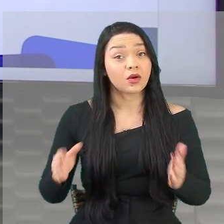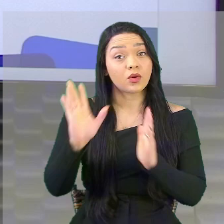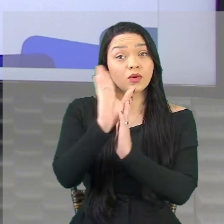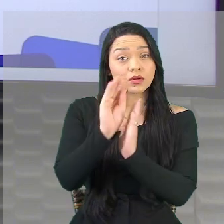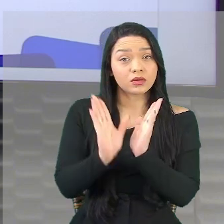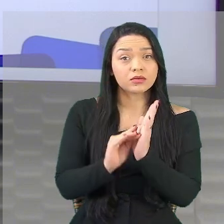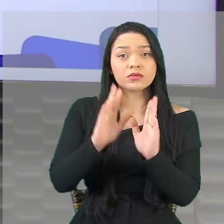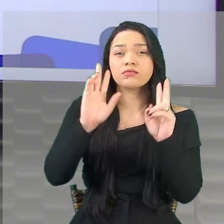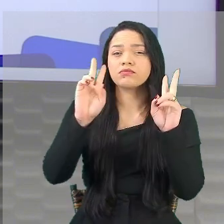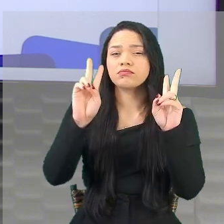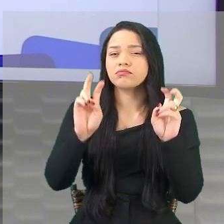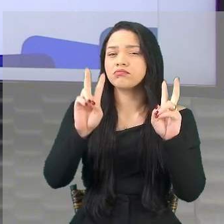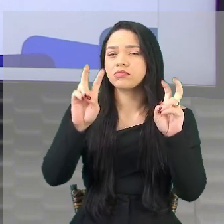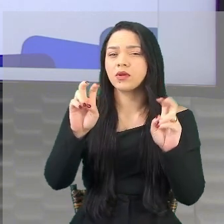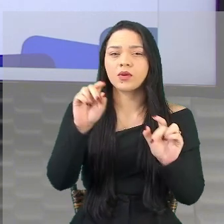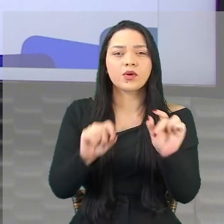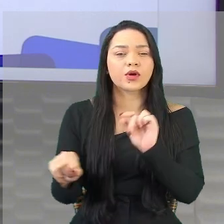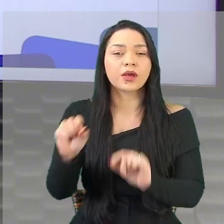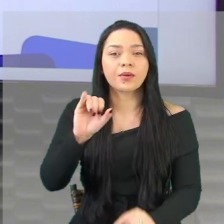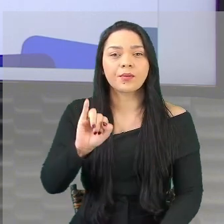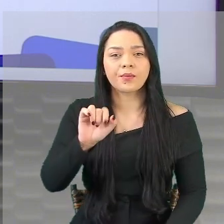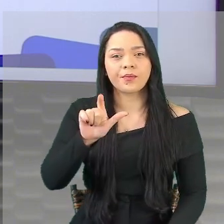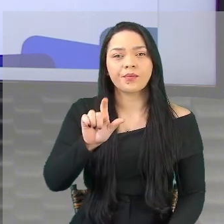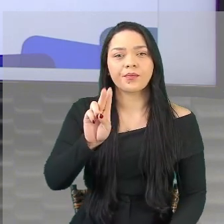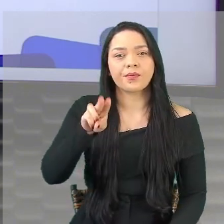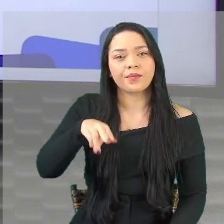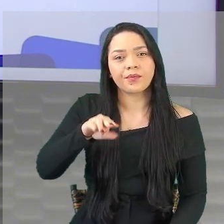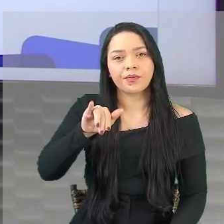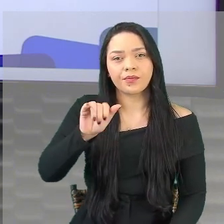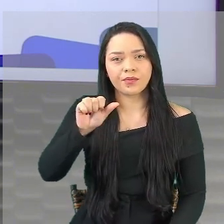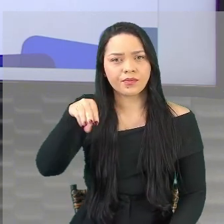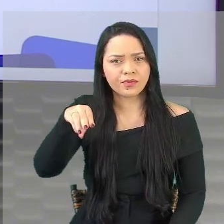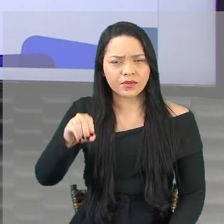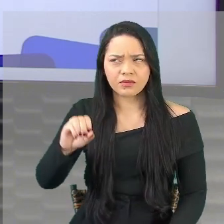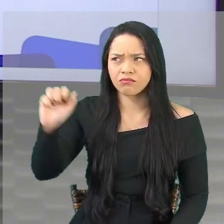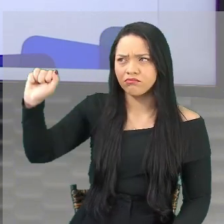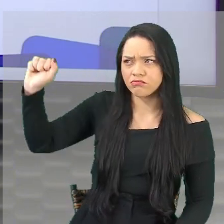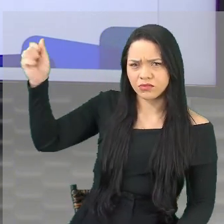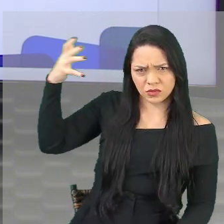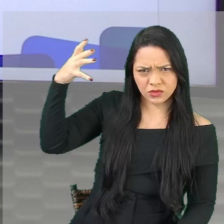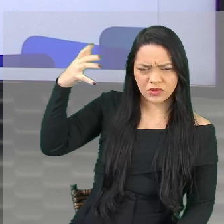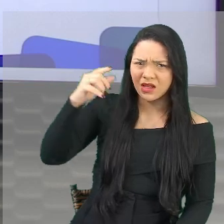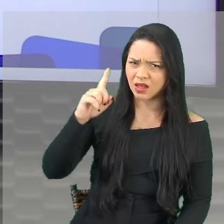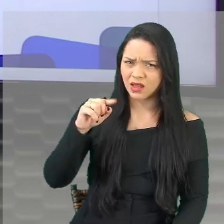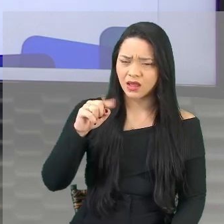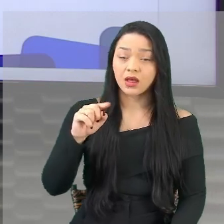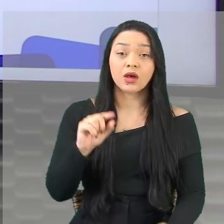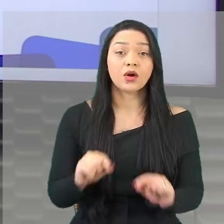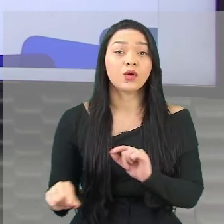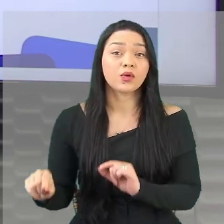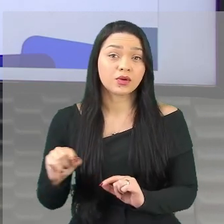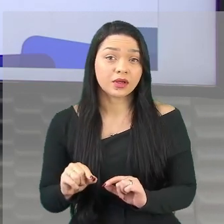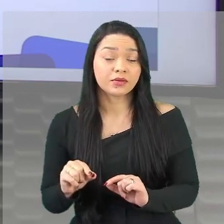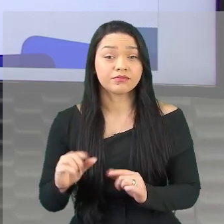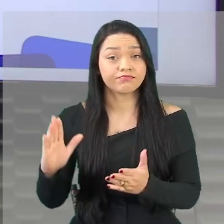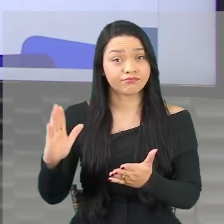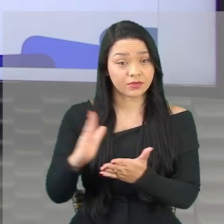aula trata sobre o iluminismo. Iluminismo, professor? Sim. Vamos aqui